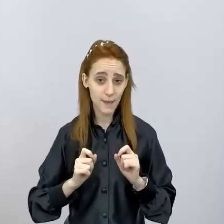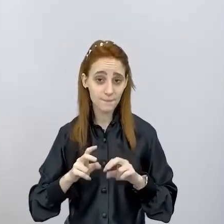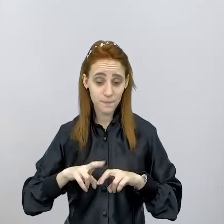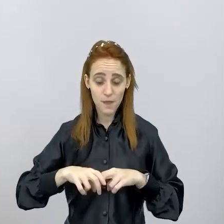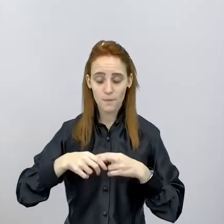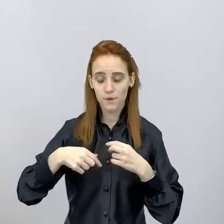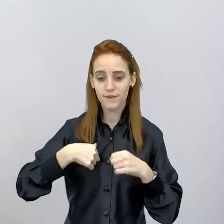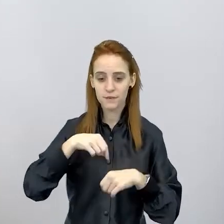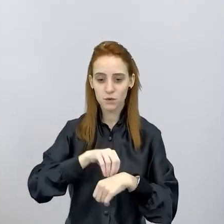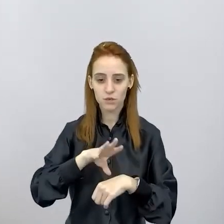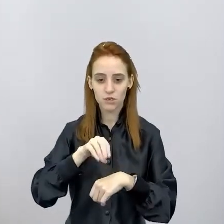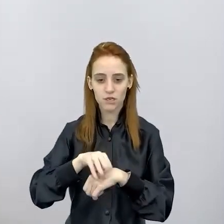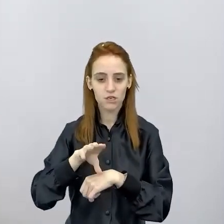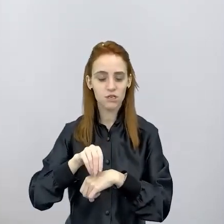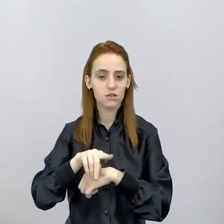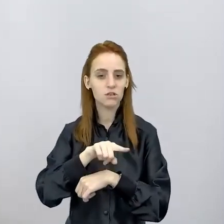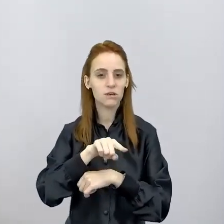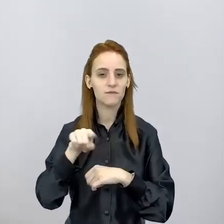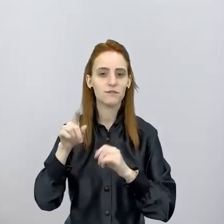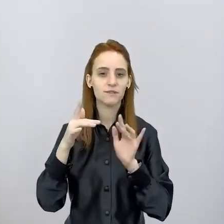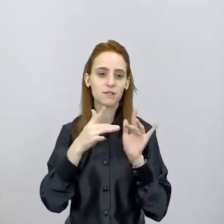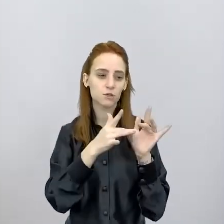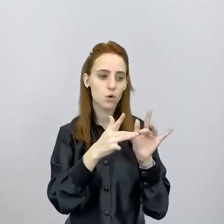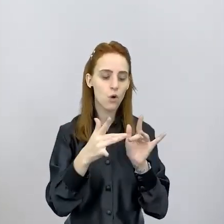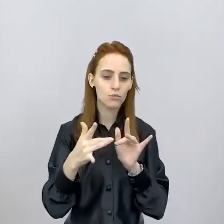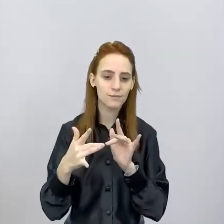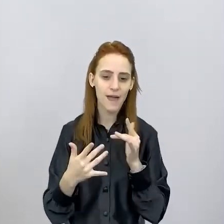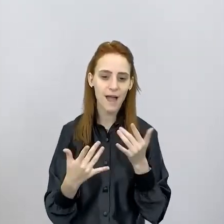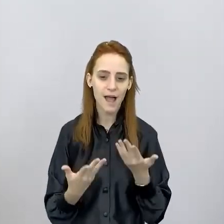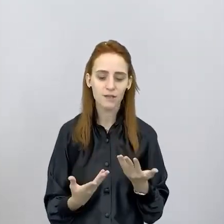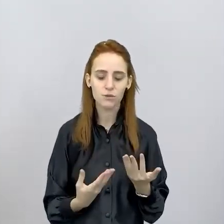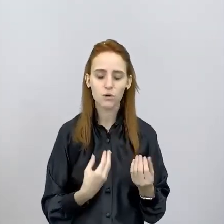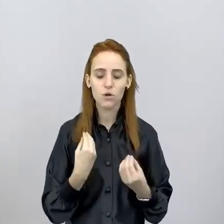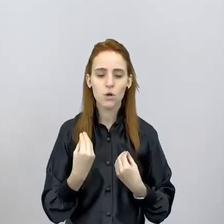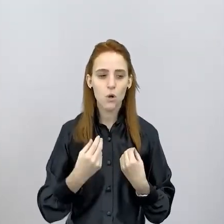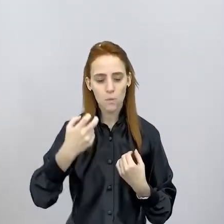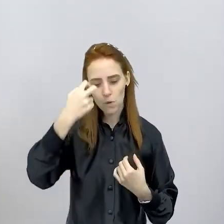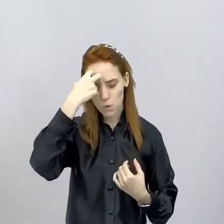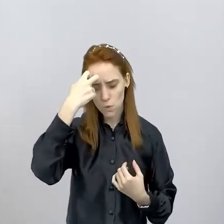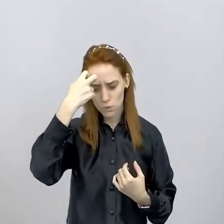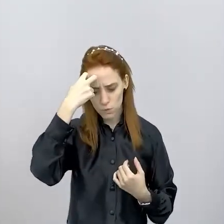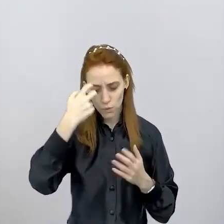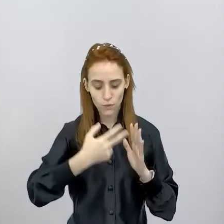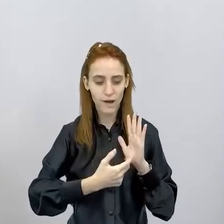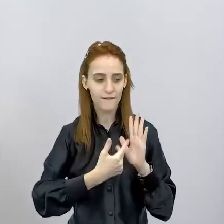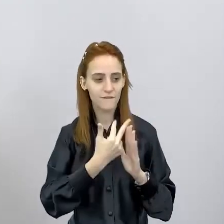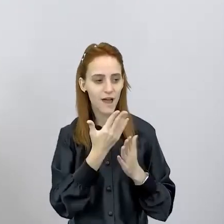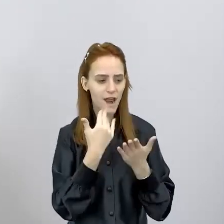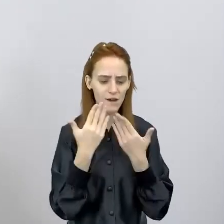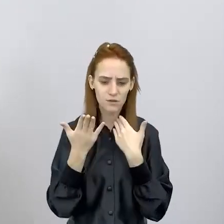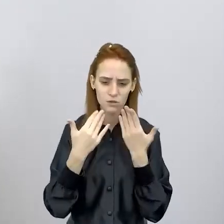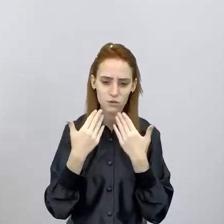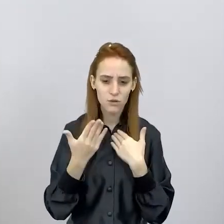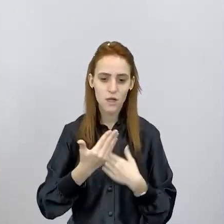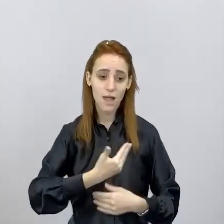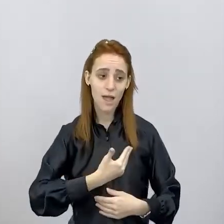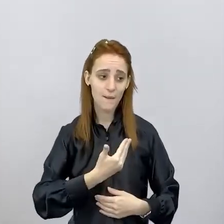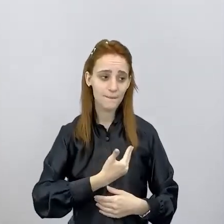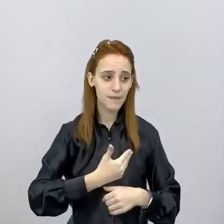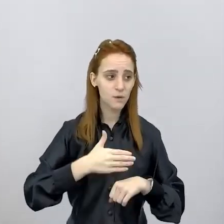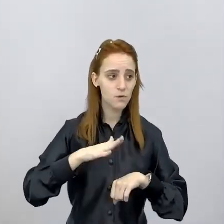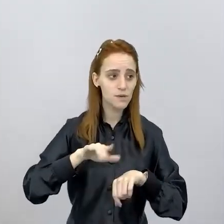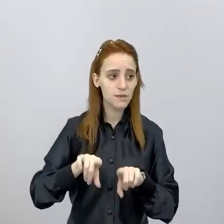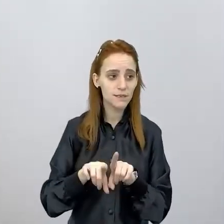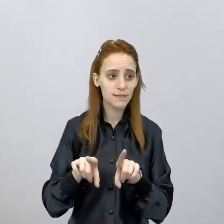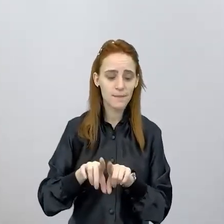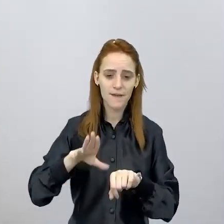que vocês entrem em contato com diversas formas de cultura, conversem com pessoas e produzam os